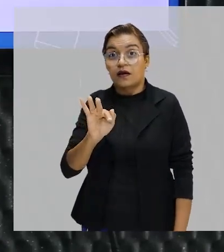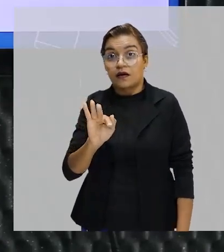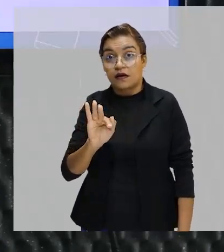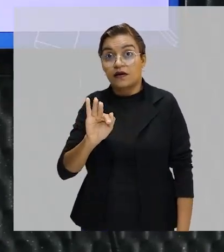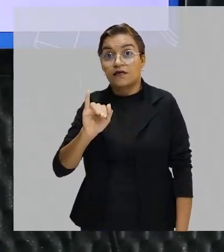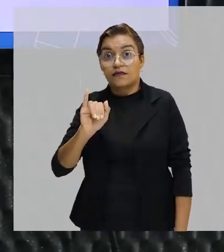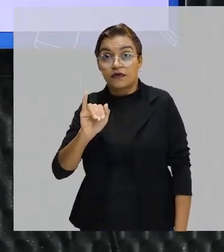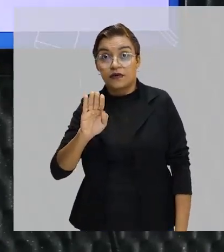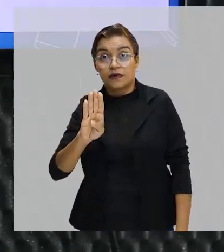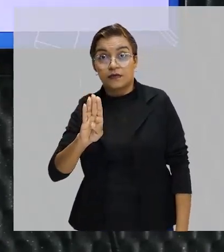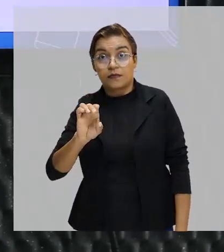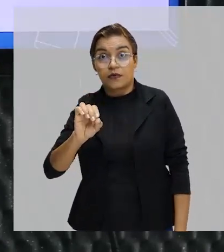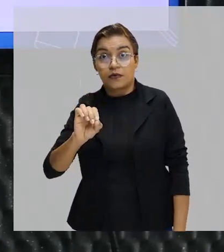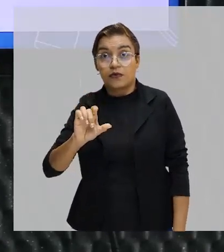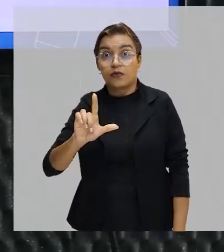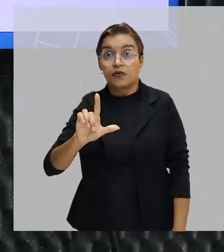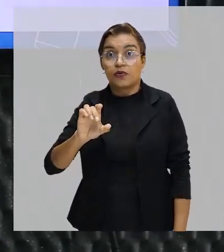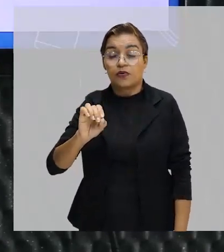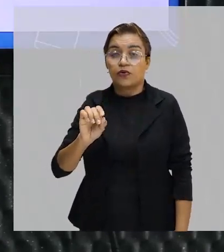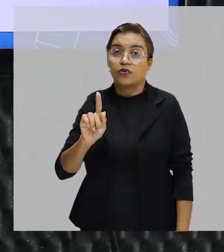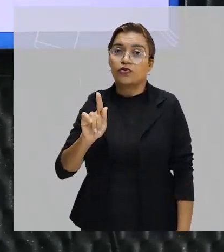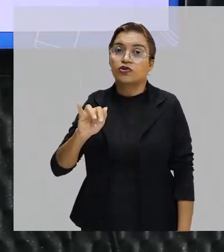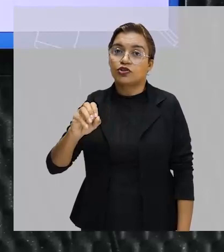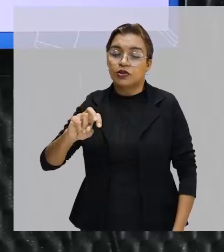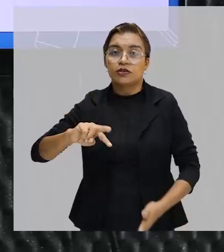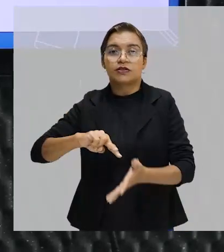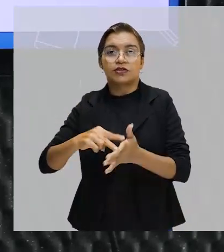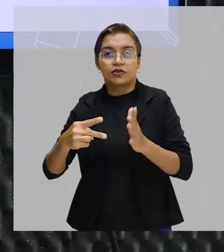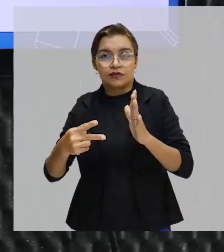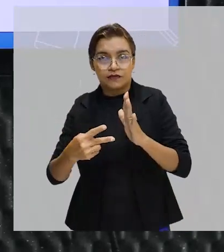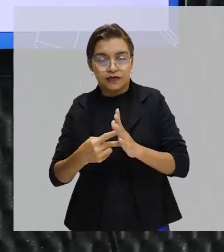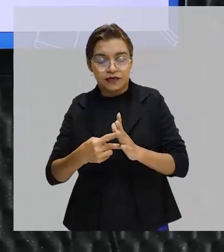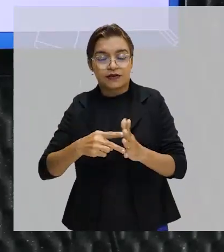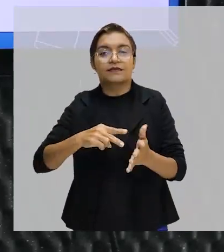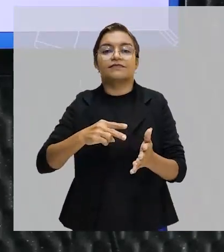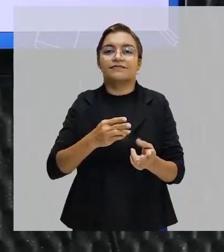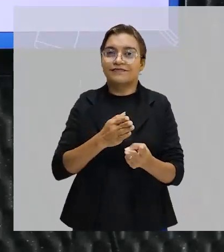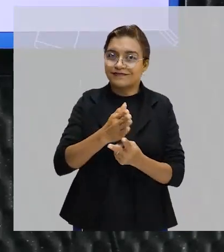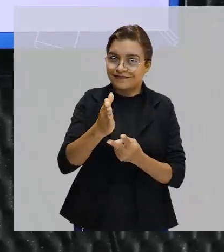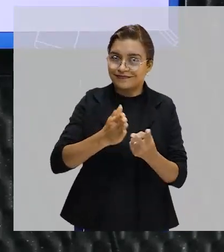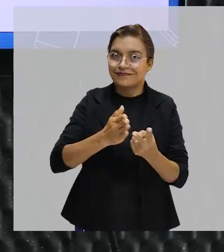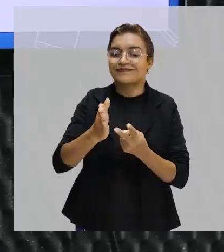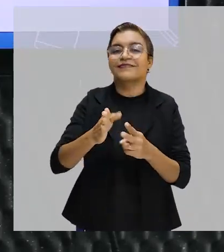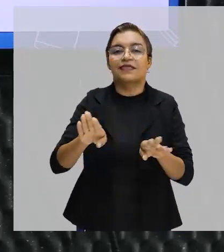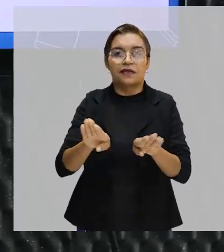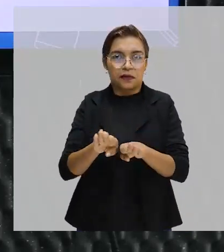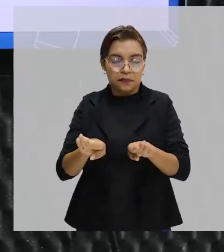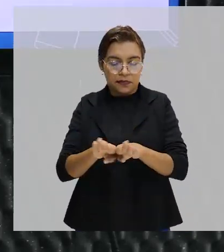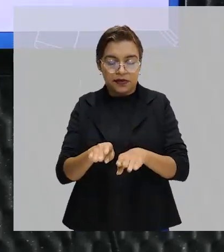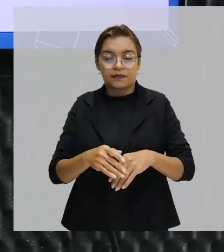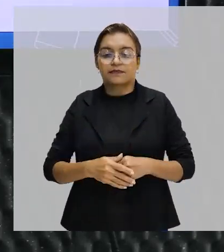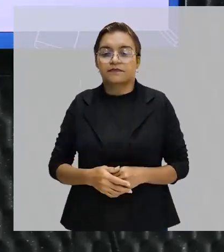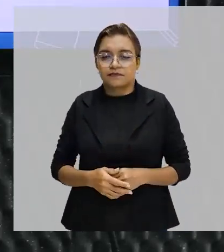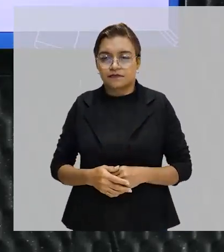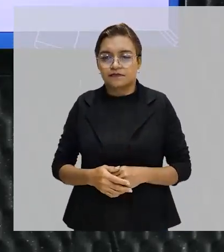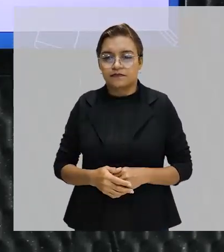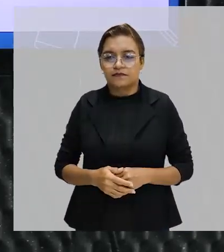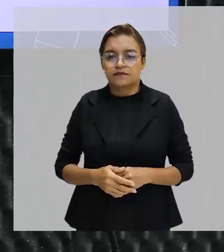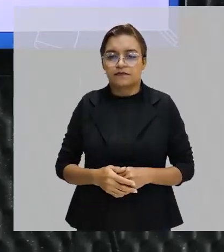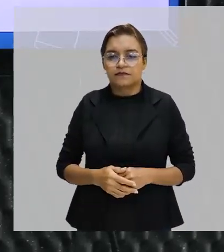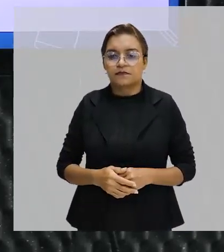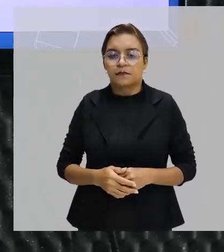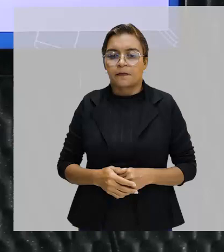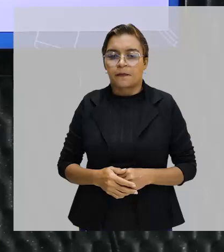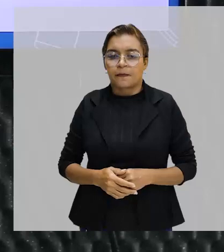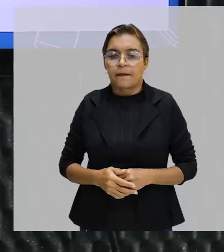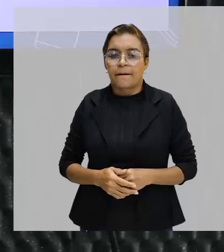Então, anfibologia significa o mesmo que ambiguidade. Qual das duas formas vocês encontram mais? A palavra